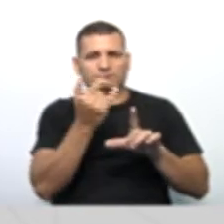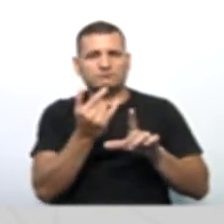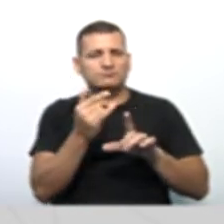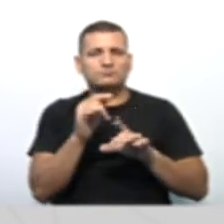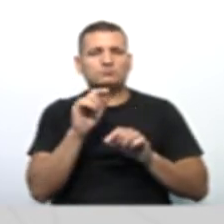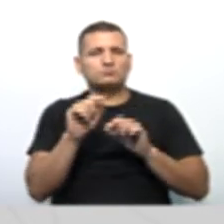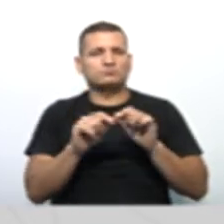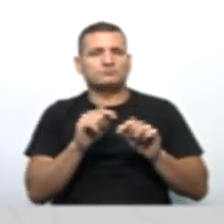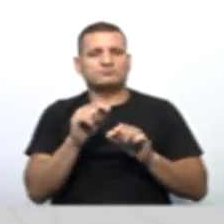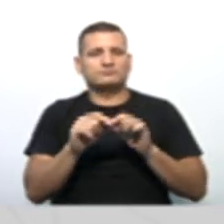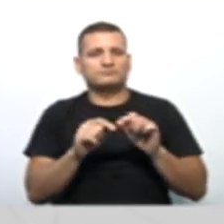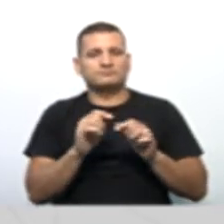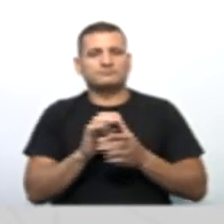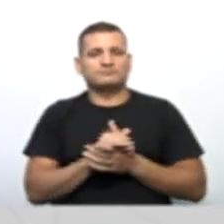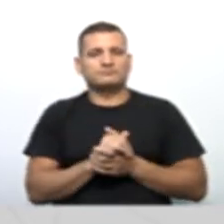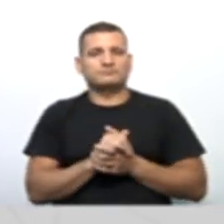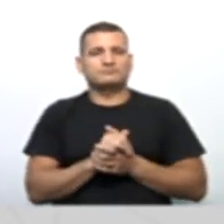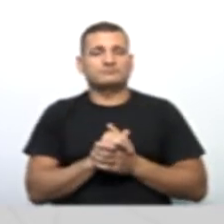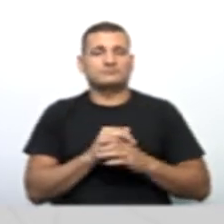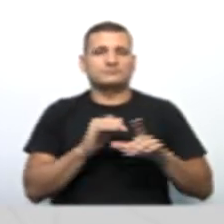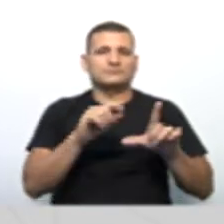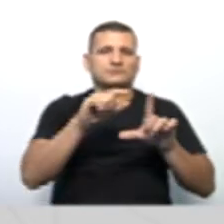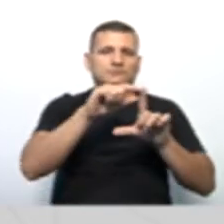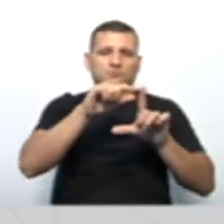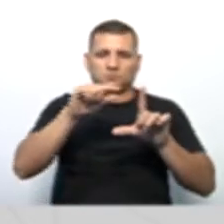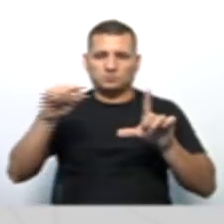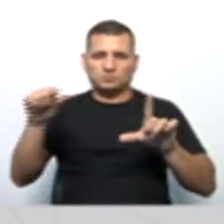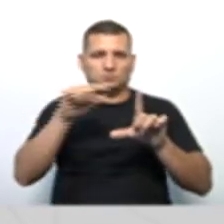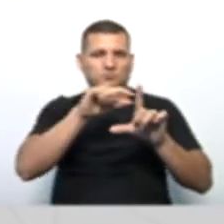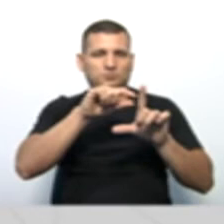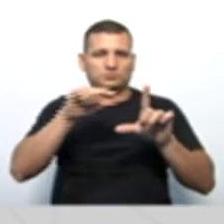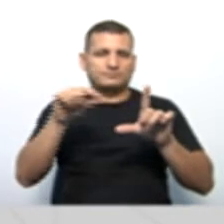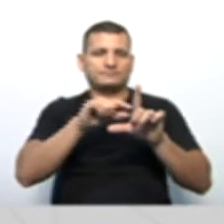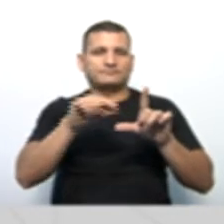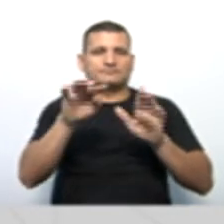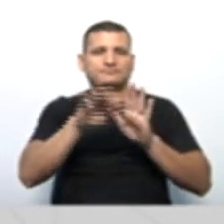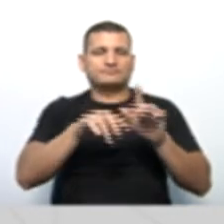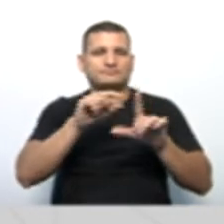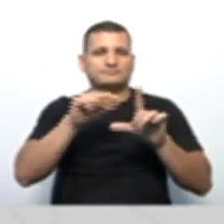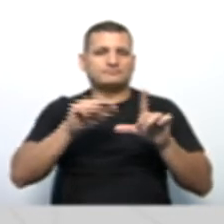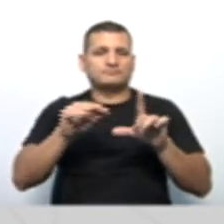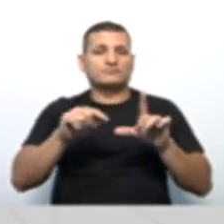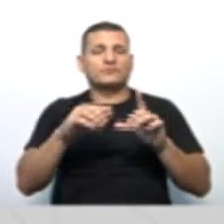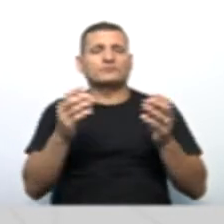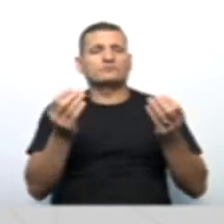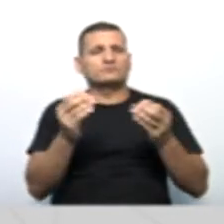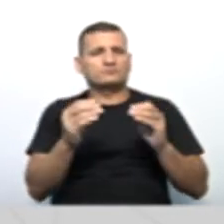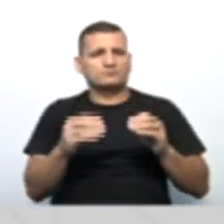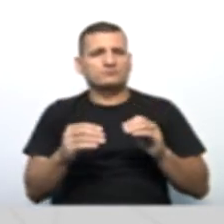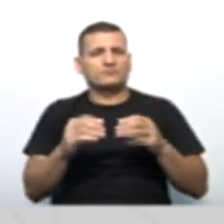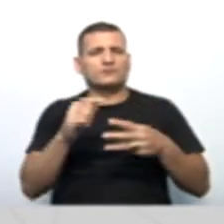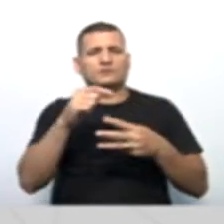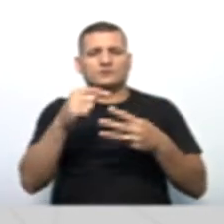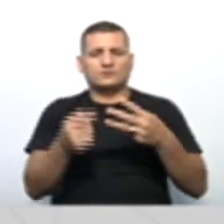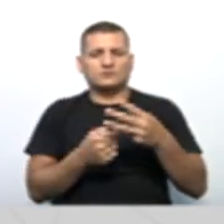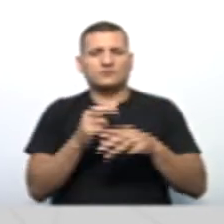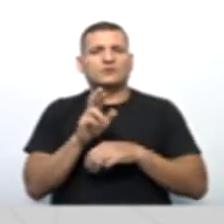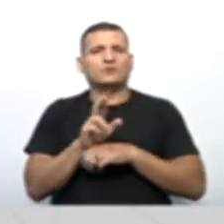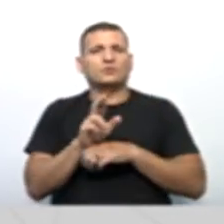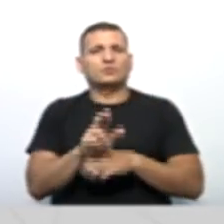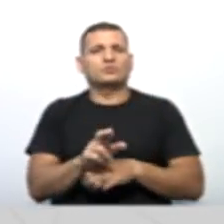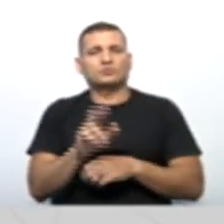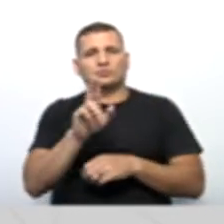atravessar a tela de ponta a ponta com textos não comente outros três recursos úteis para buscar maior